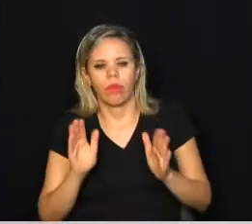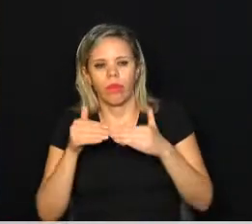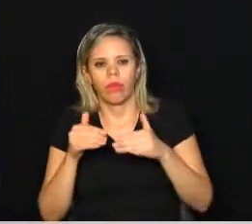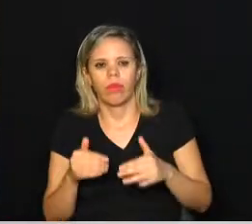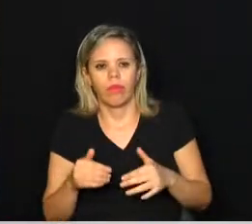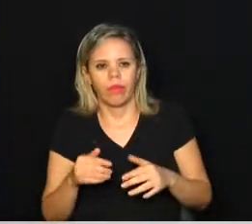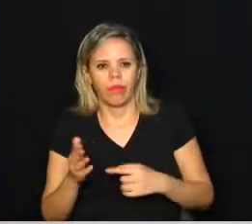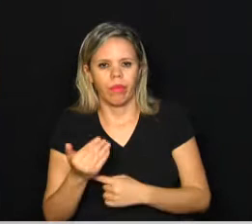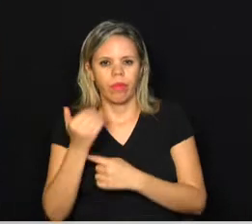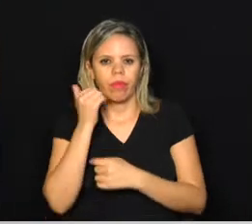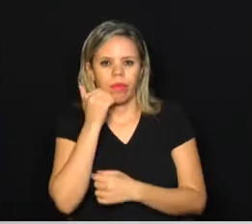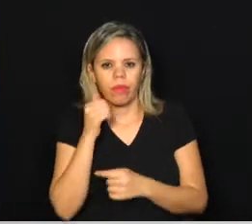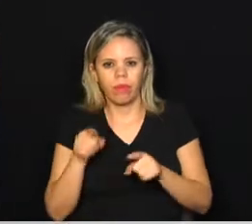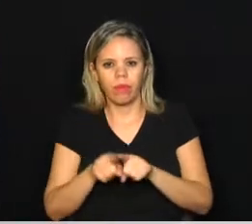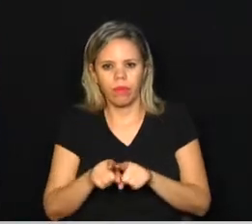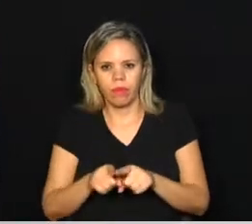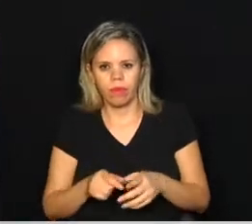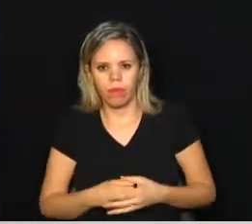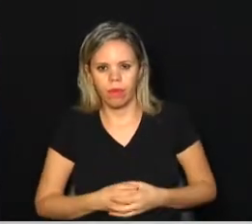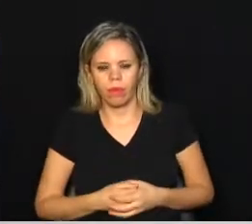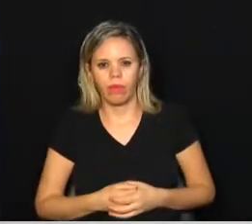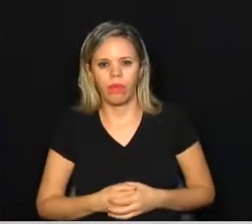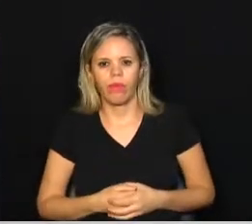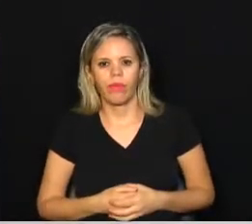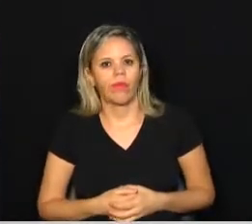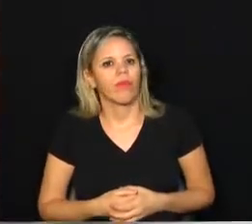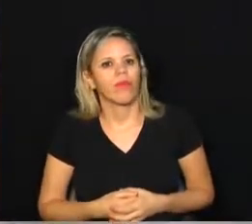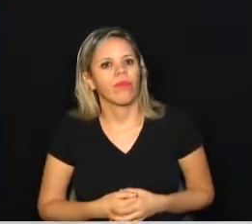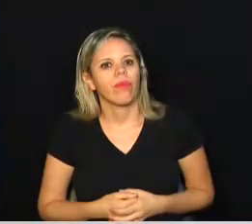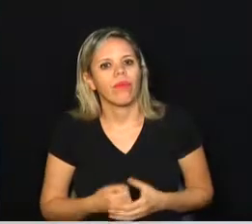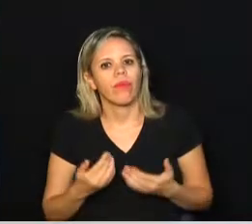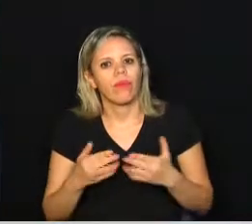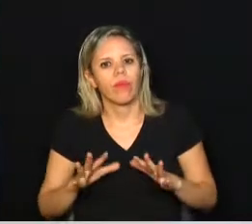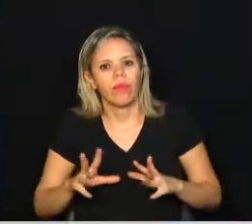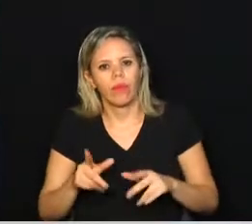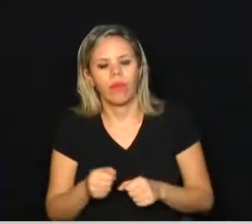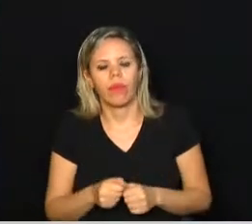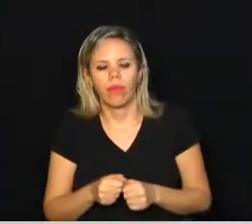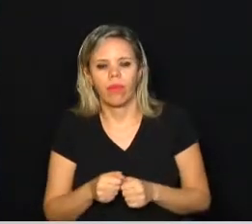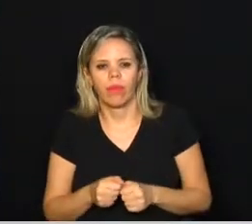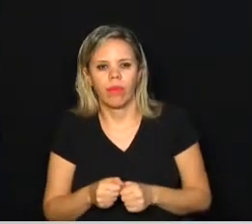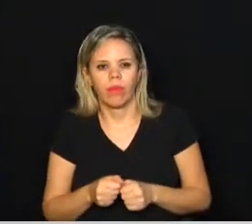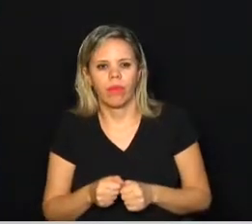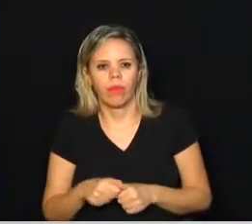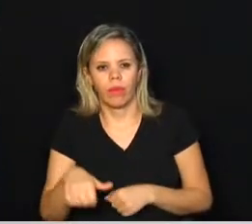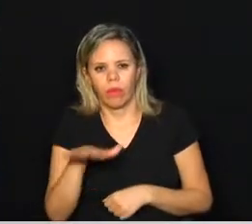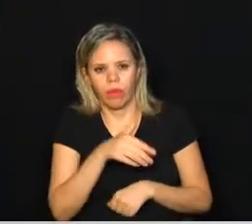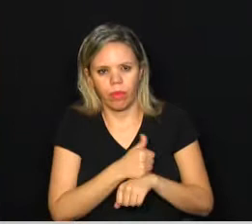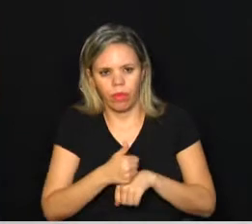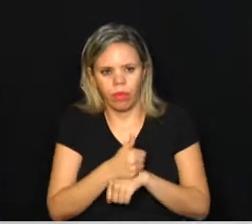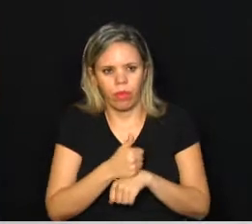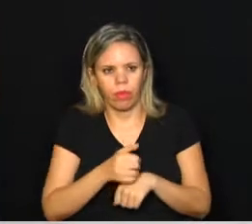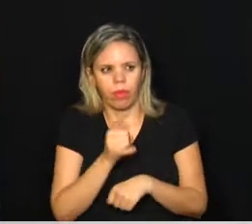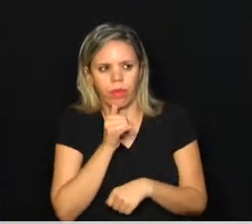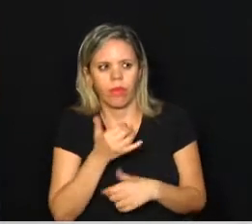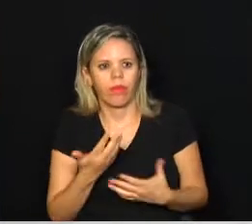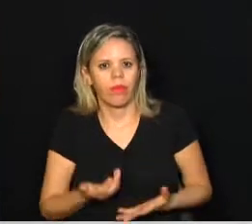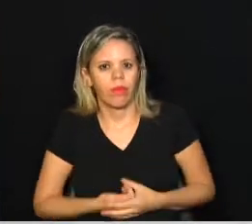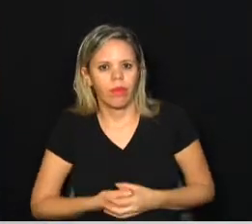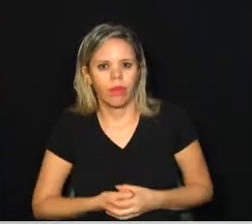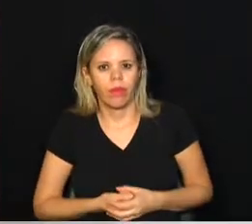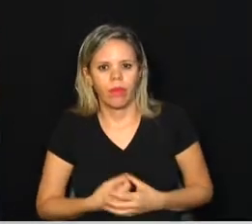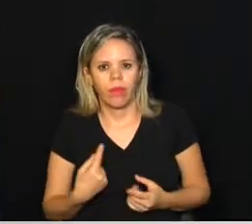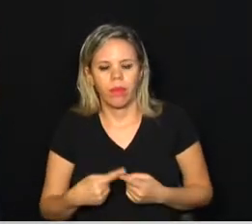Ciência, Tecnologia e Inovação, ele fica como um guarda-chuva para todas as áreas, né?